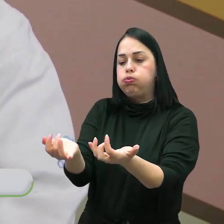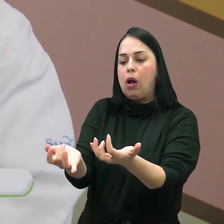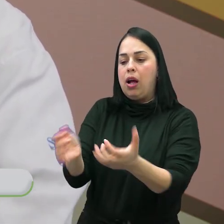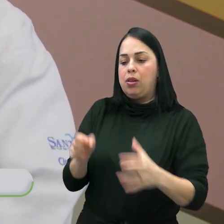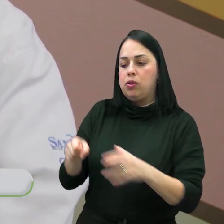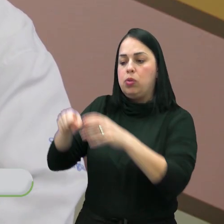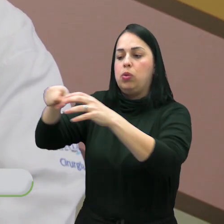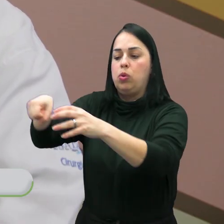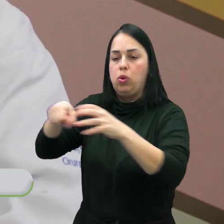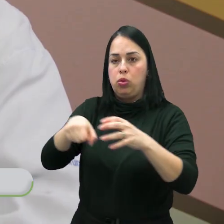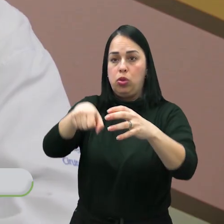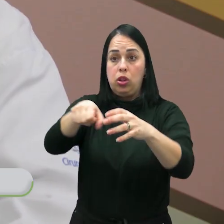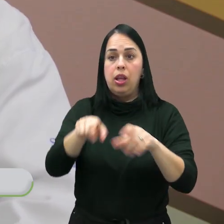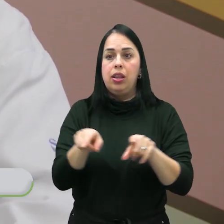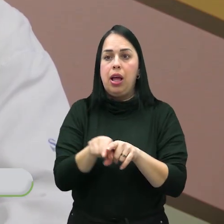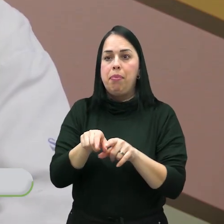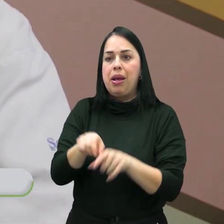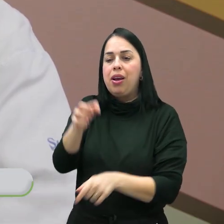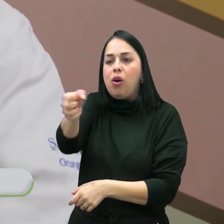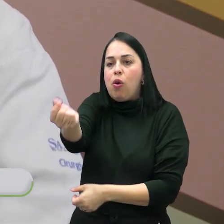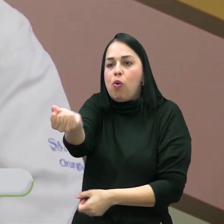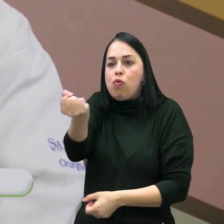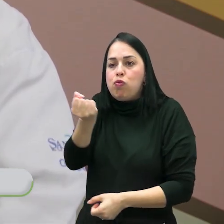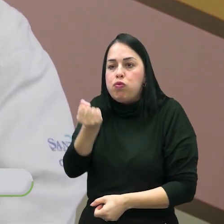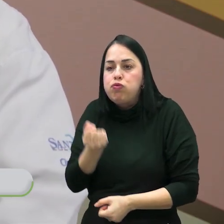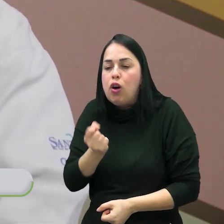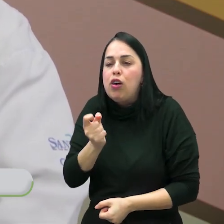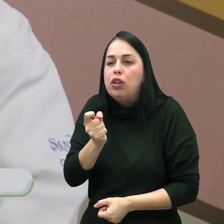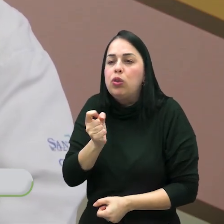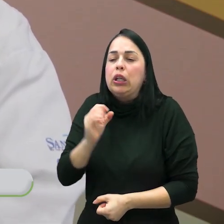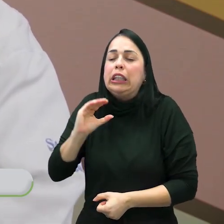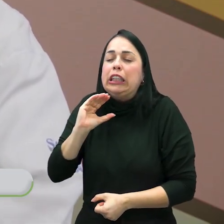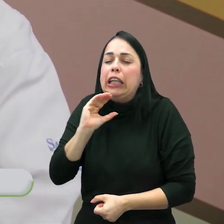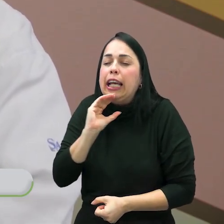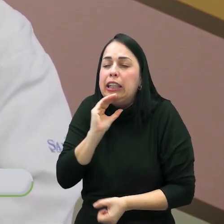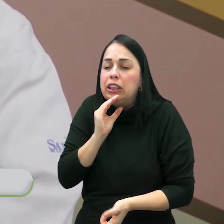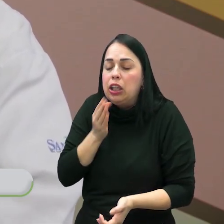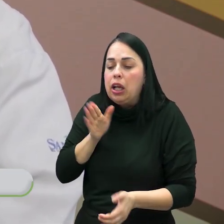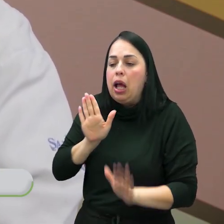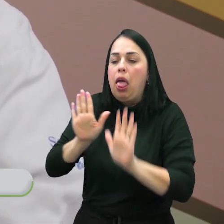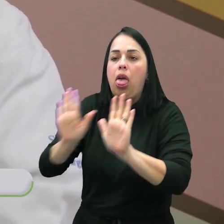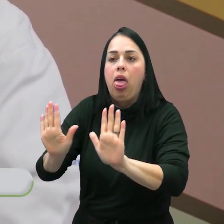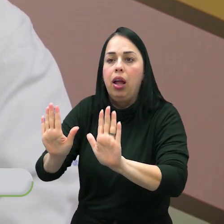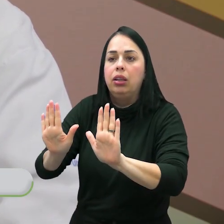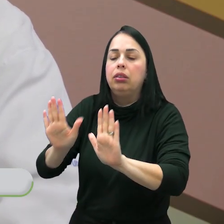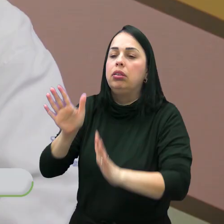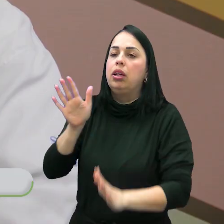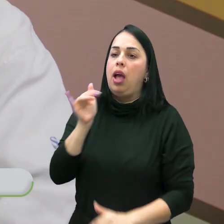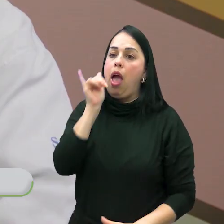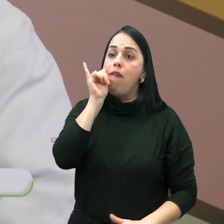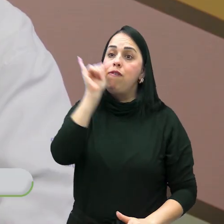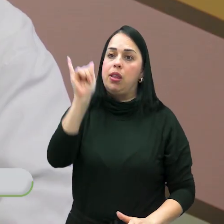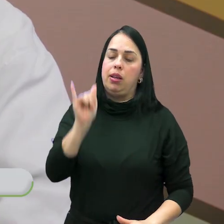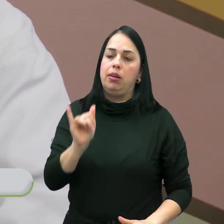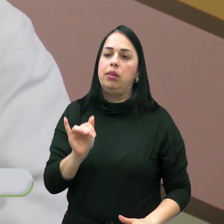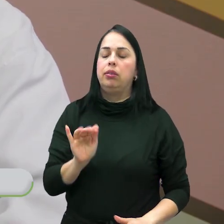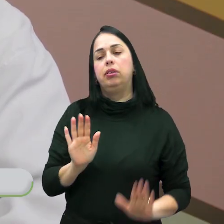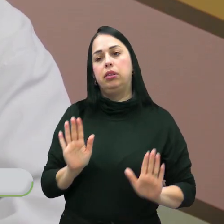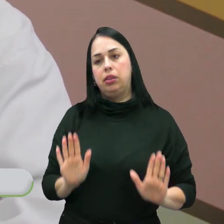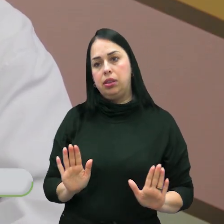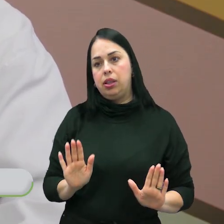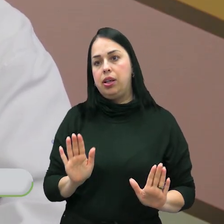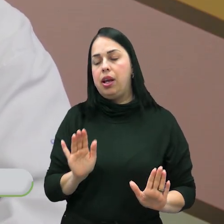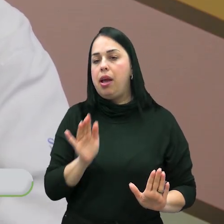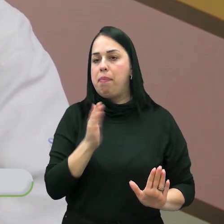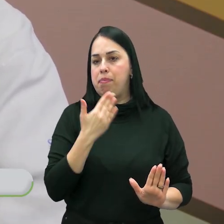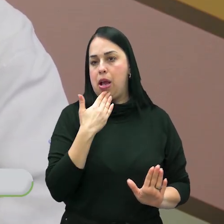fundo, né? Outra coisa, o forno quente também, a criança vem andando e coloca a mão no forno. Então, o melhor modo de evitar isso é colocar,